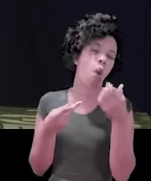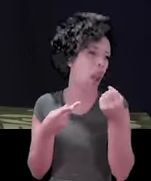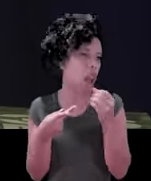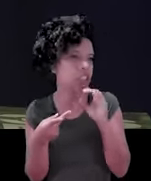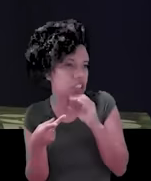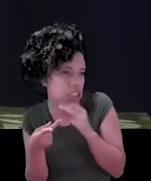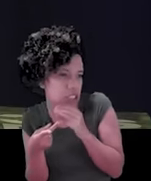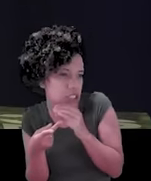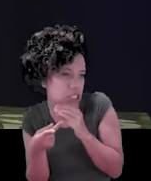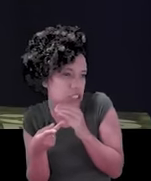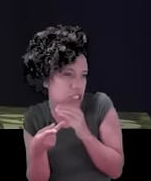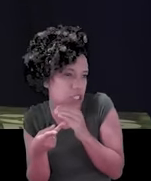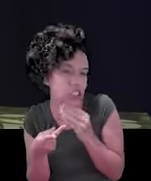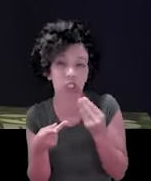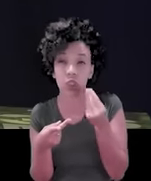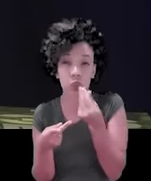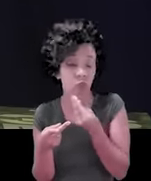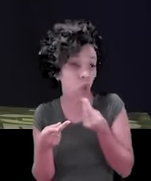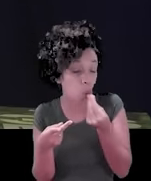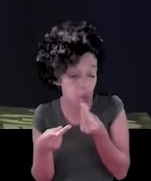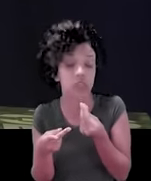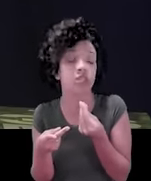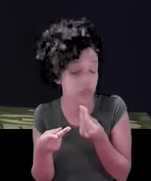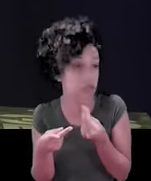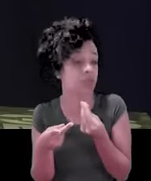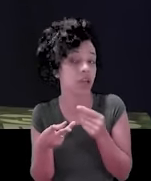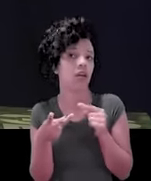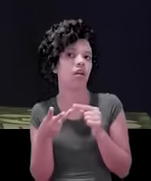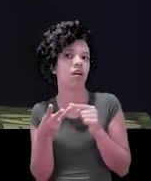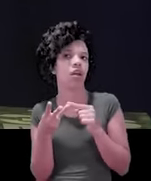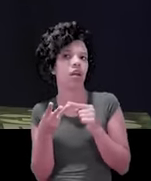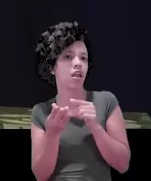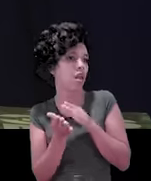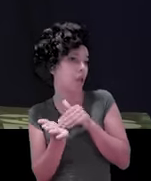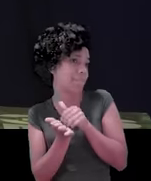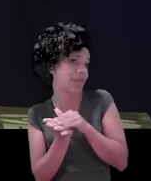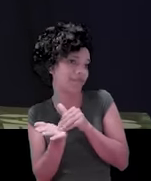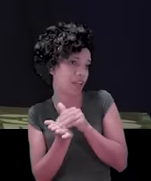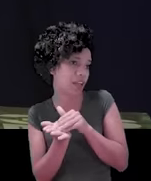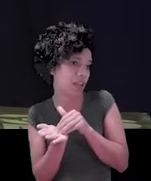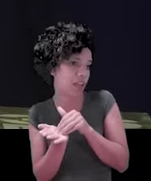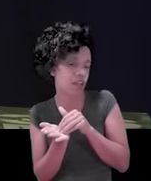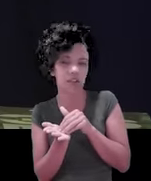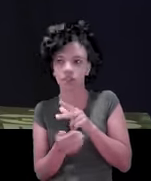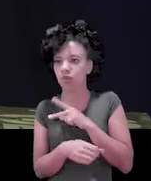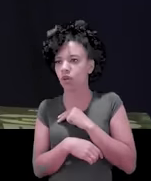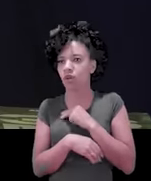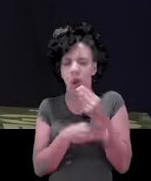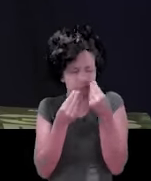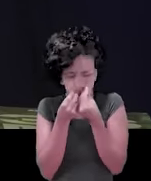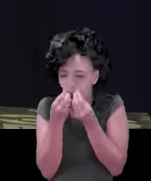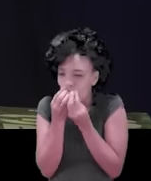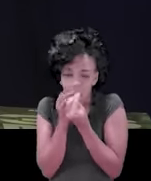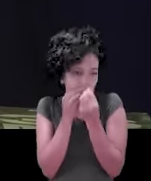leite quente doce que só a pé é e e um pouco de manteiga eu caiu comia